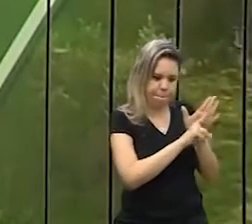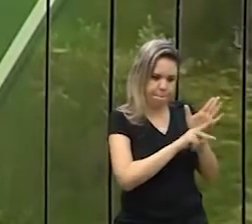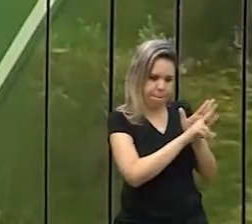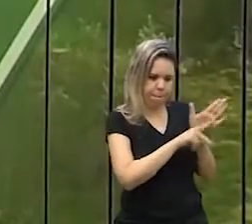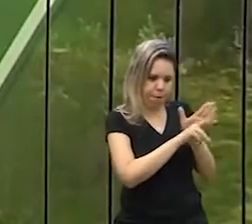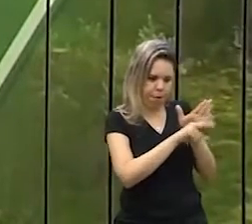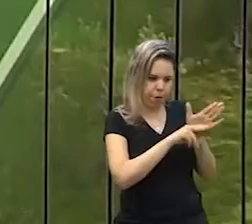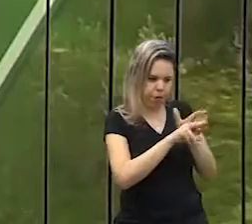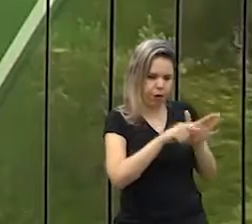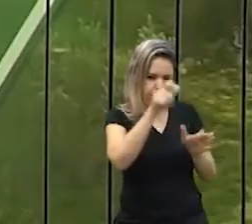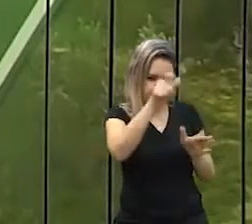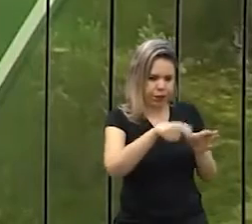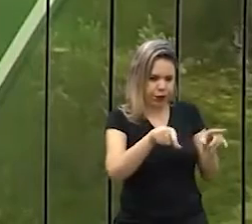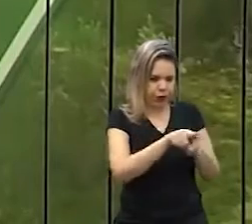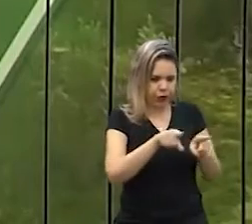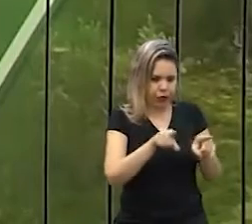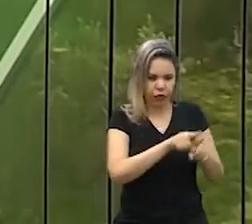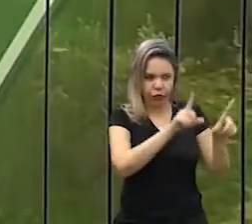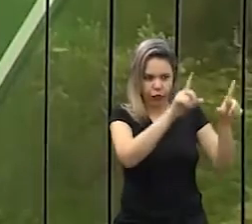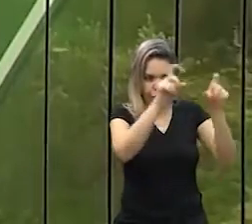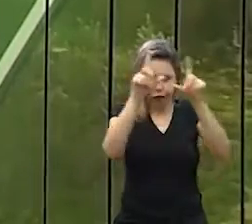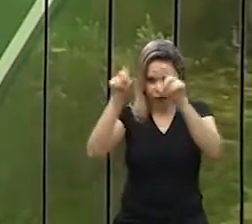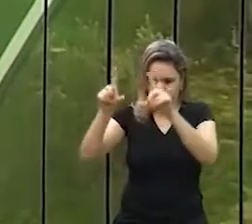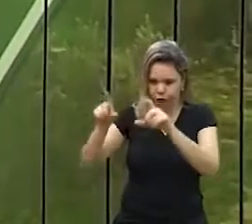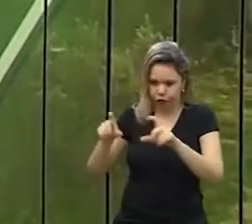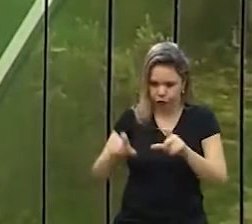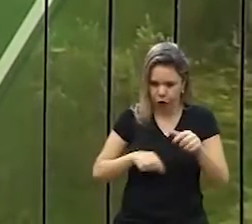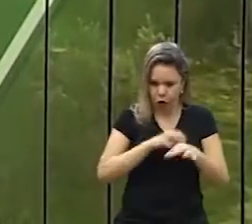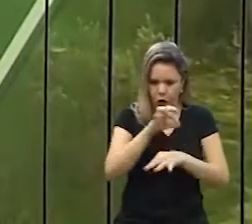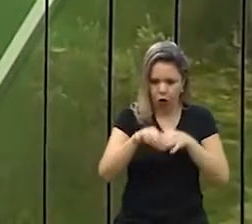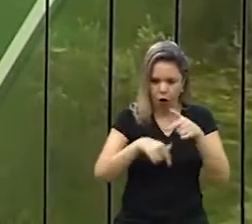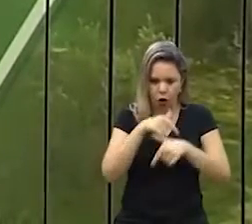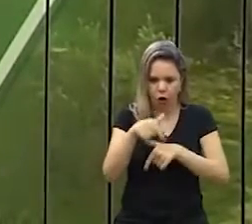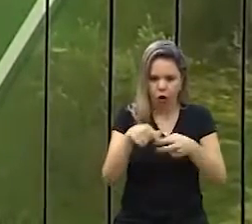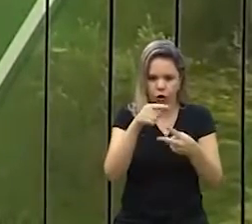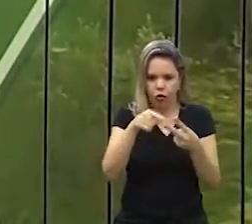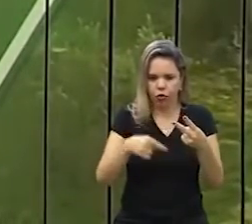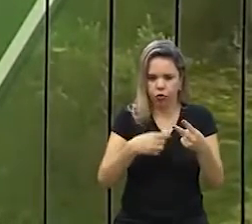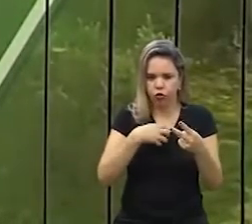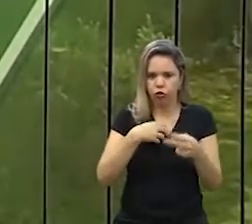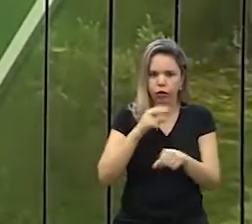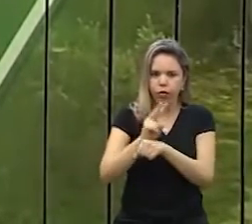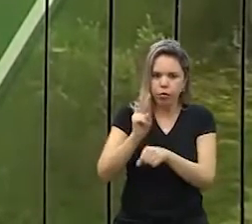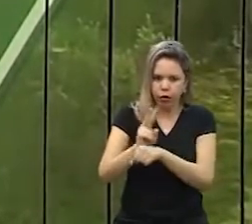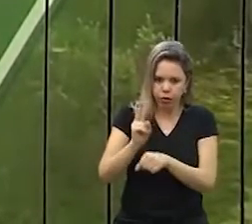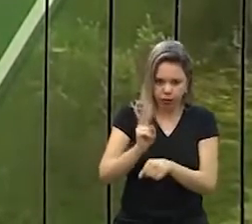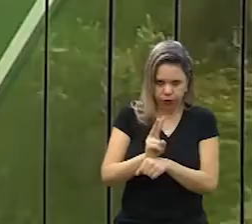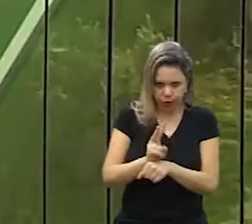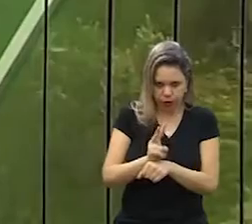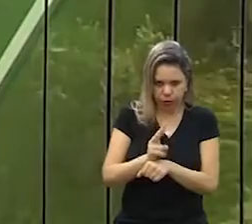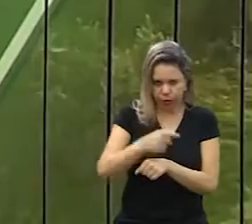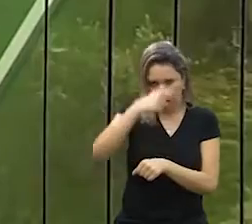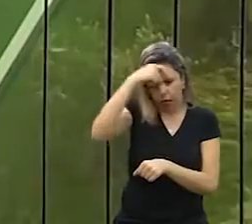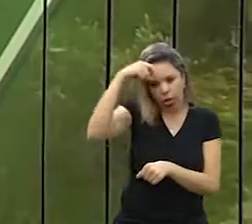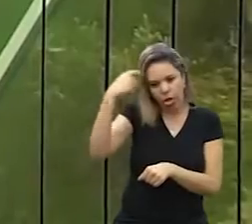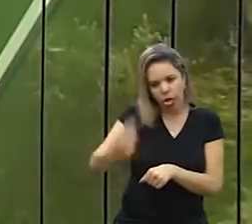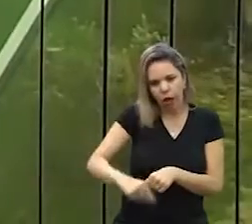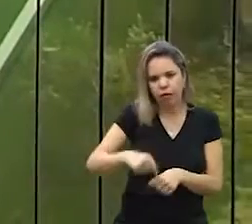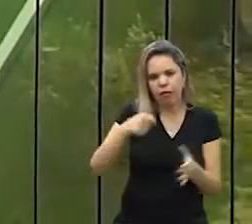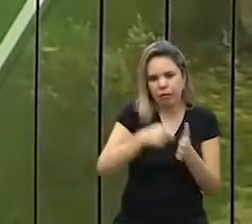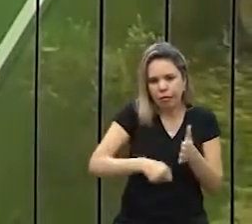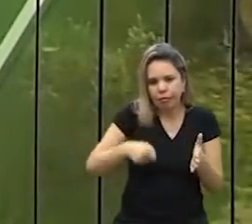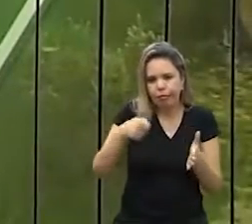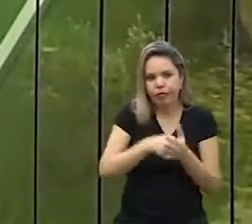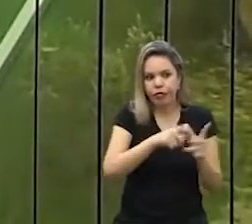se esse biólogo for também fotógrafo e fizer um trabalho duplo de conservação e de muito perrengue para